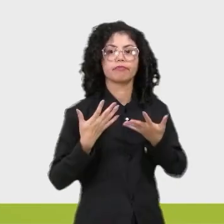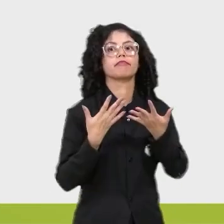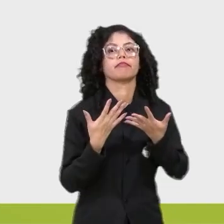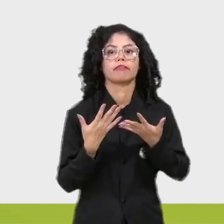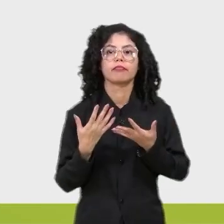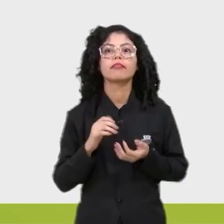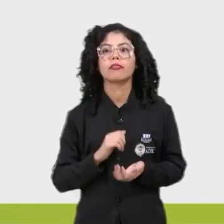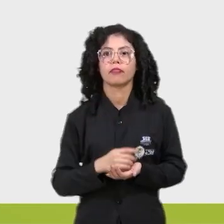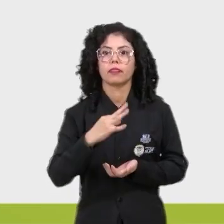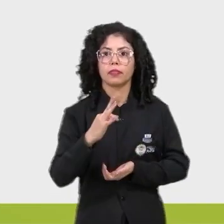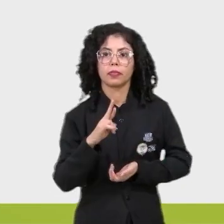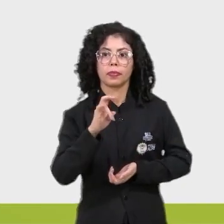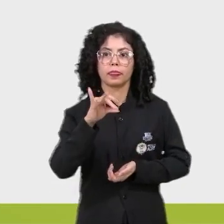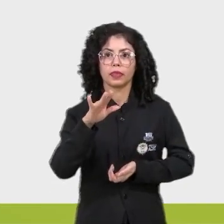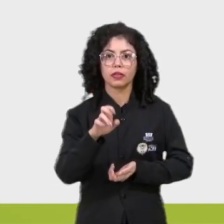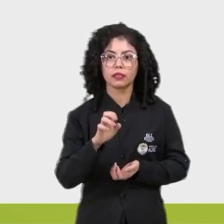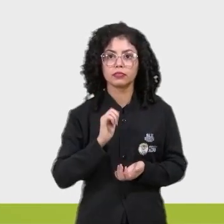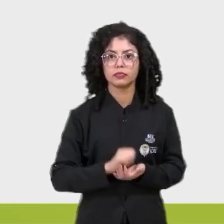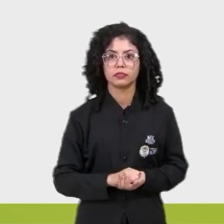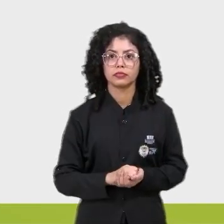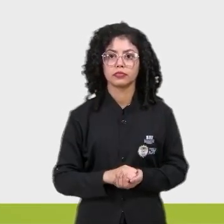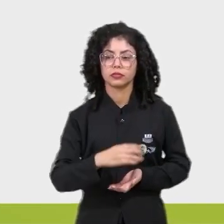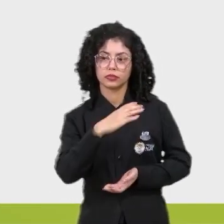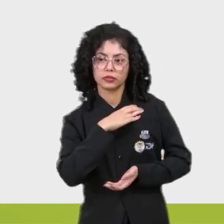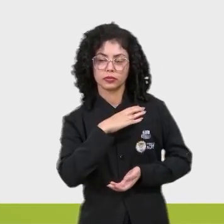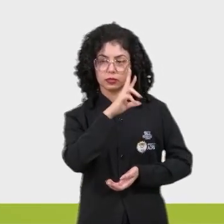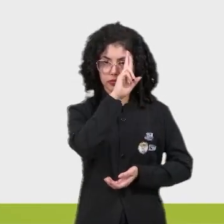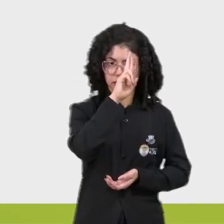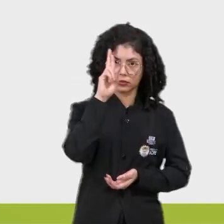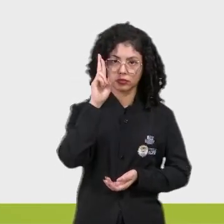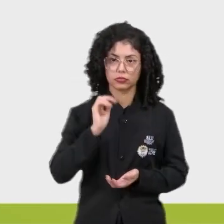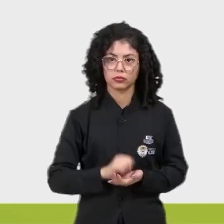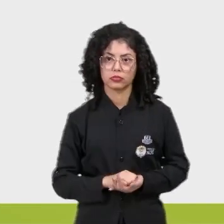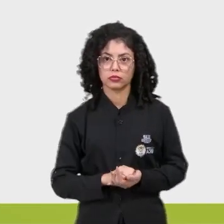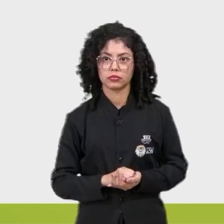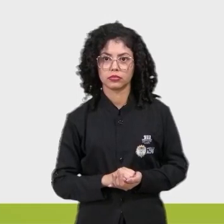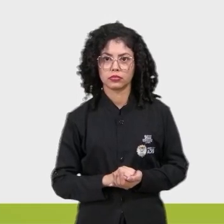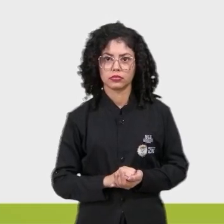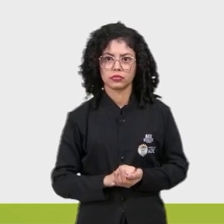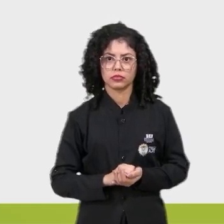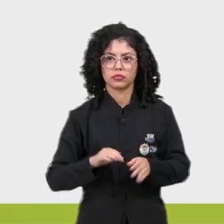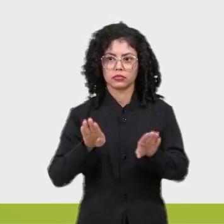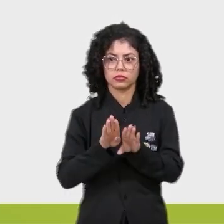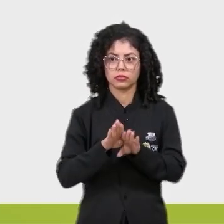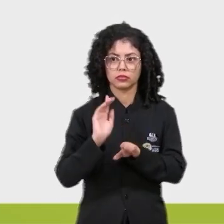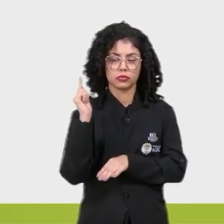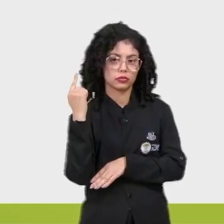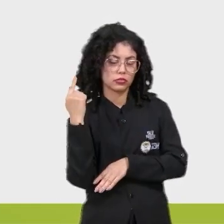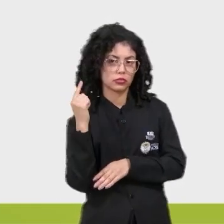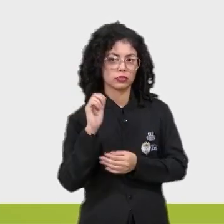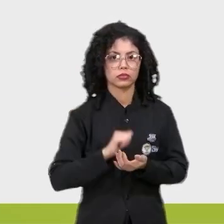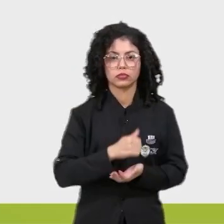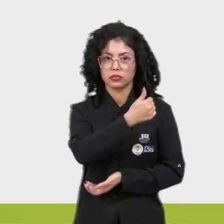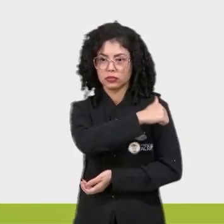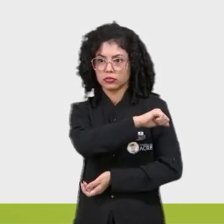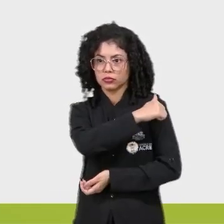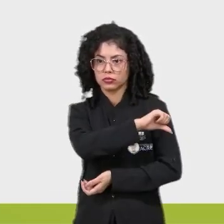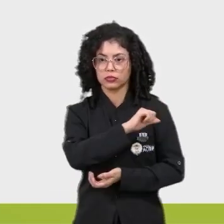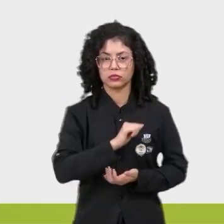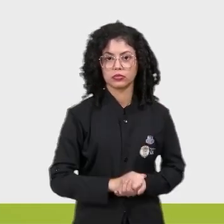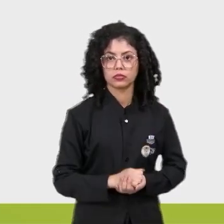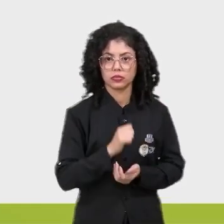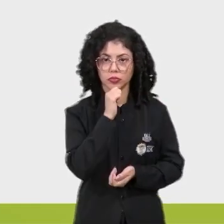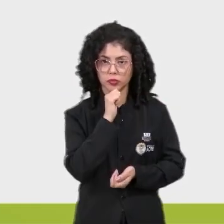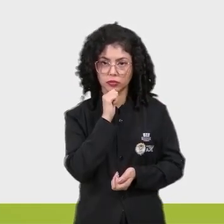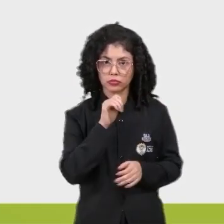temos Trindade. Cidades históricas, Goiás Velho, em Goiânia, Paraty, no Rio de Janeiro, que eu trouxe aqui até 2